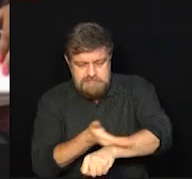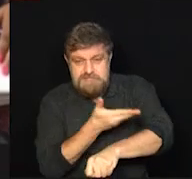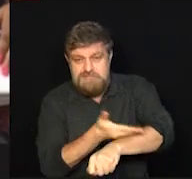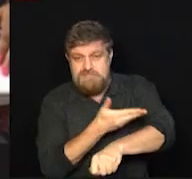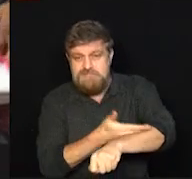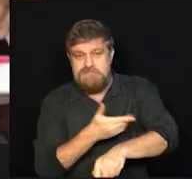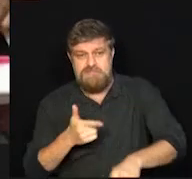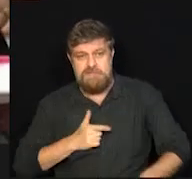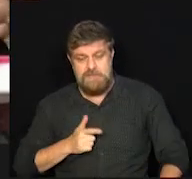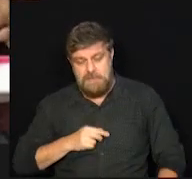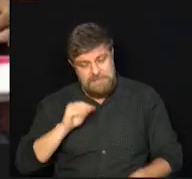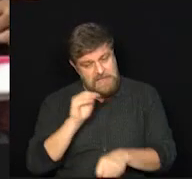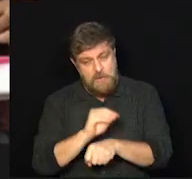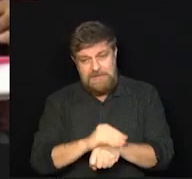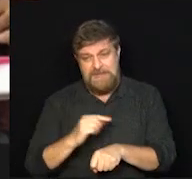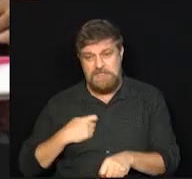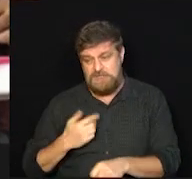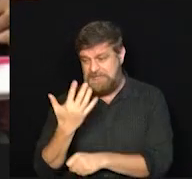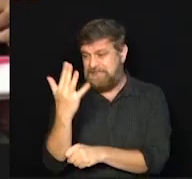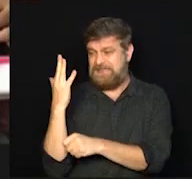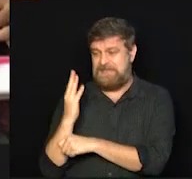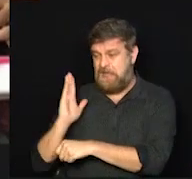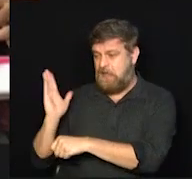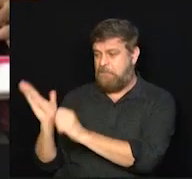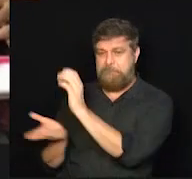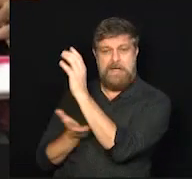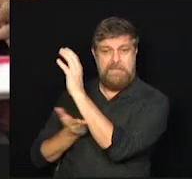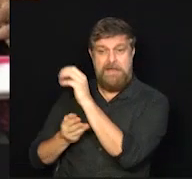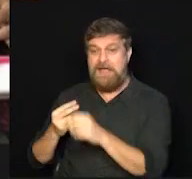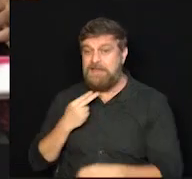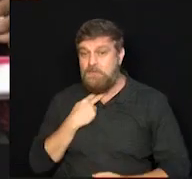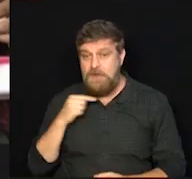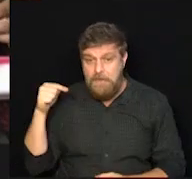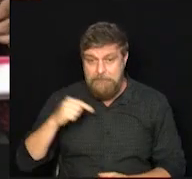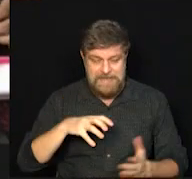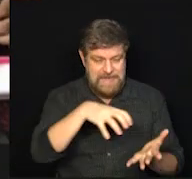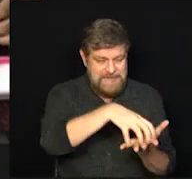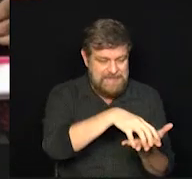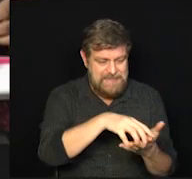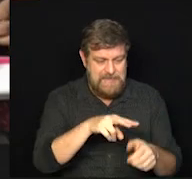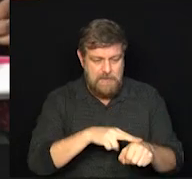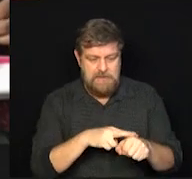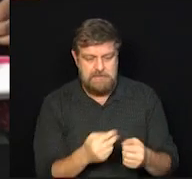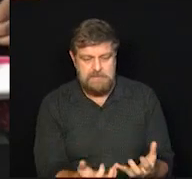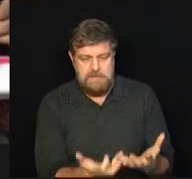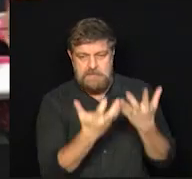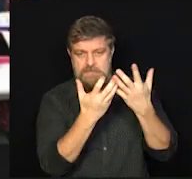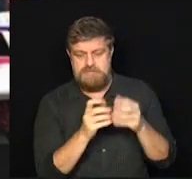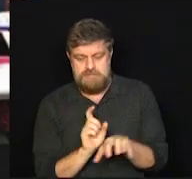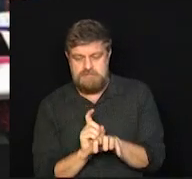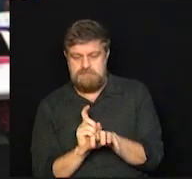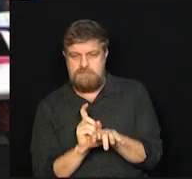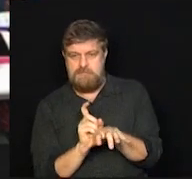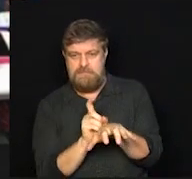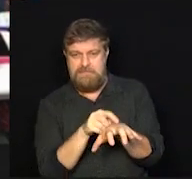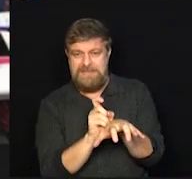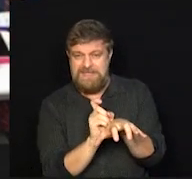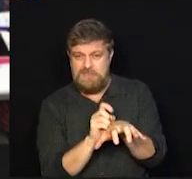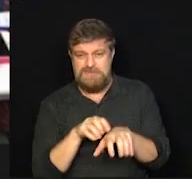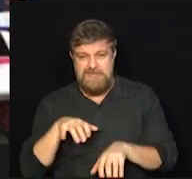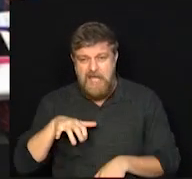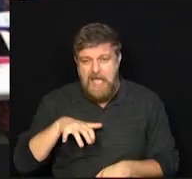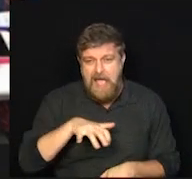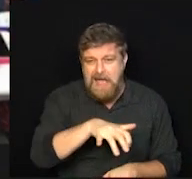lados app e que se a gente não tem corte de Marco regular os bichos que vivem na PP